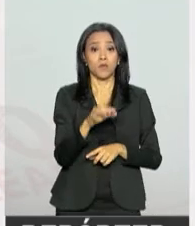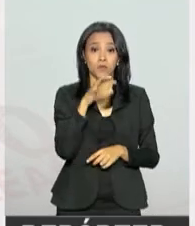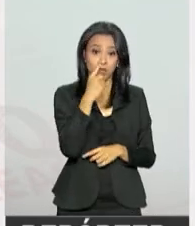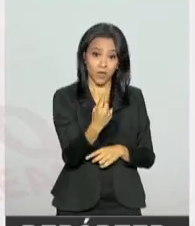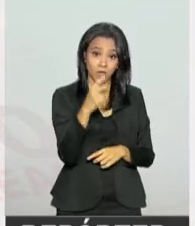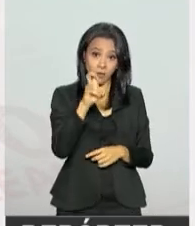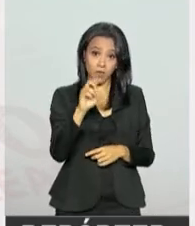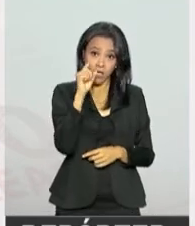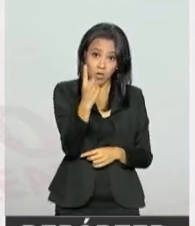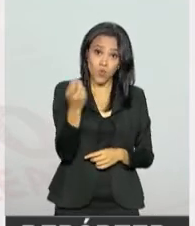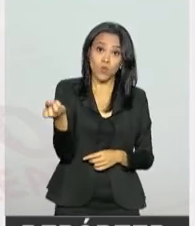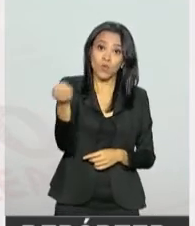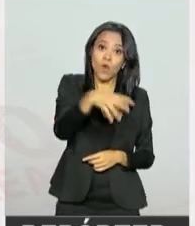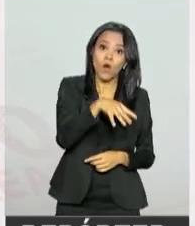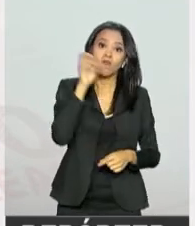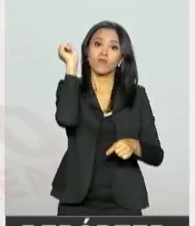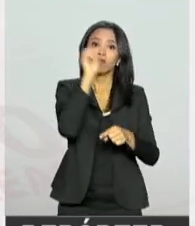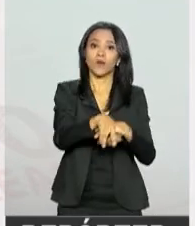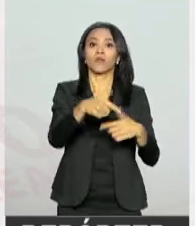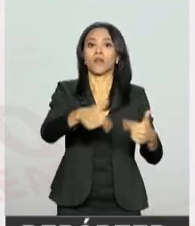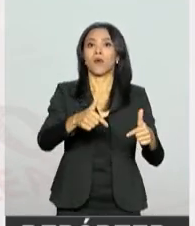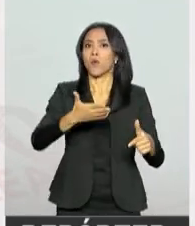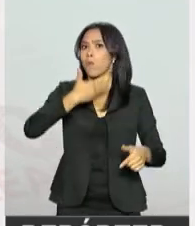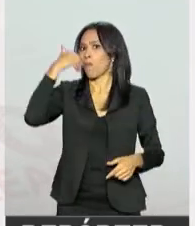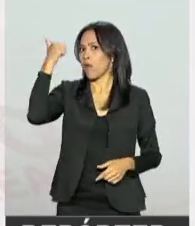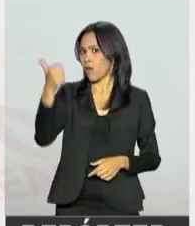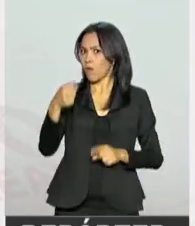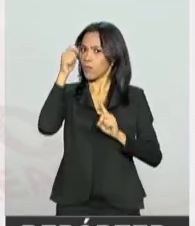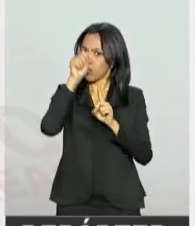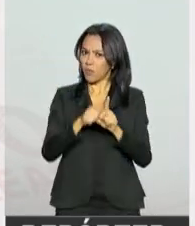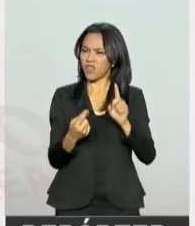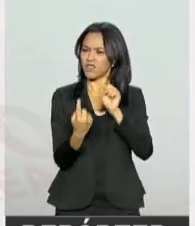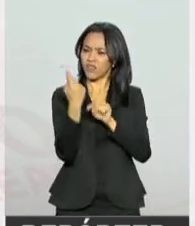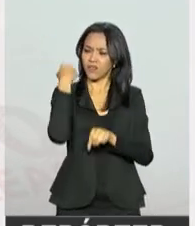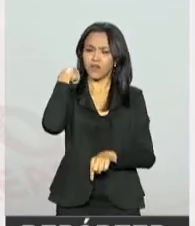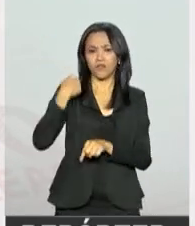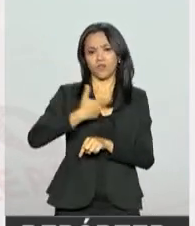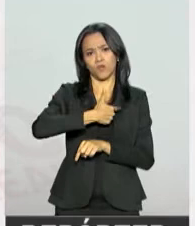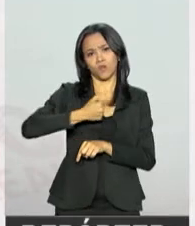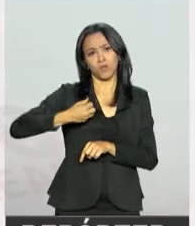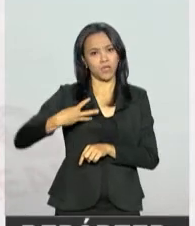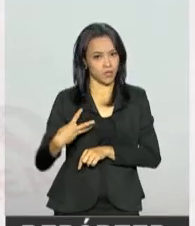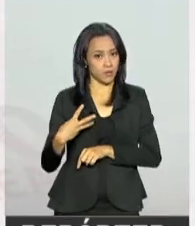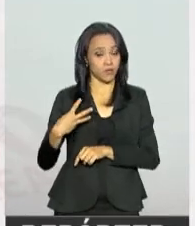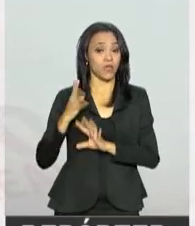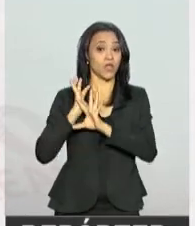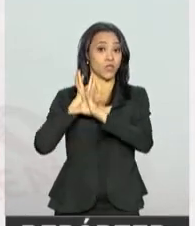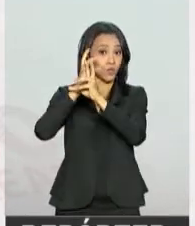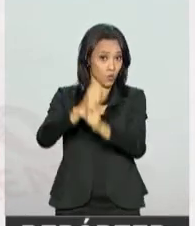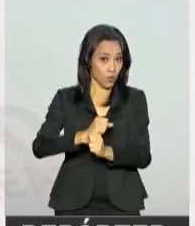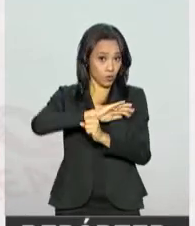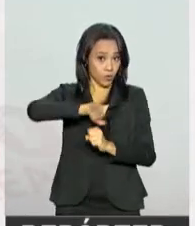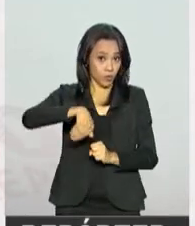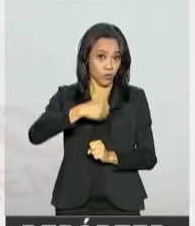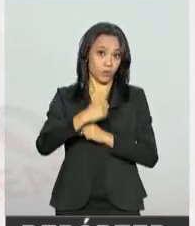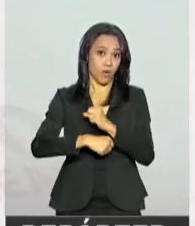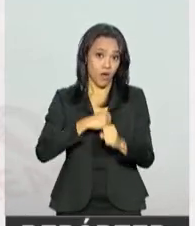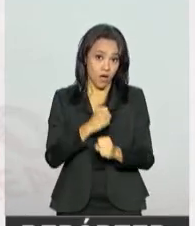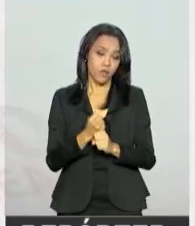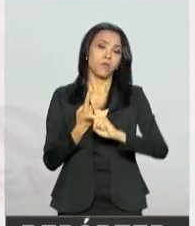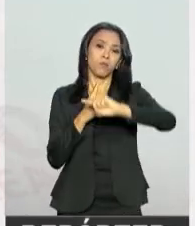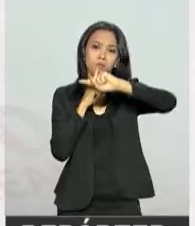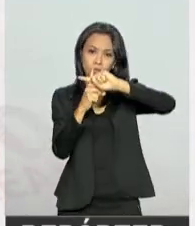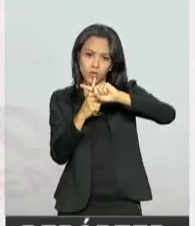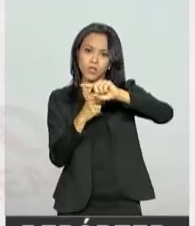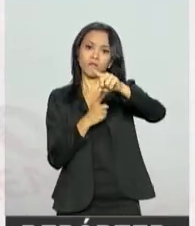56.151 novos postos de trabalho, o melhor resultado para o mês desde 2013. No acumulado do ano, o saldo está positivo